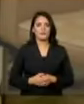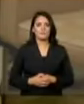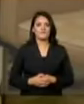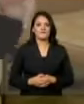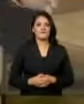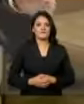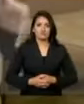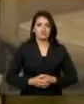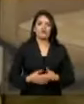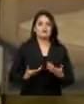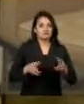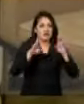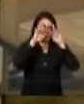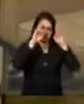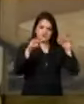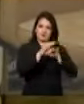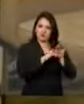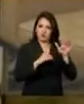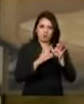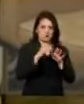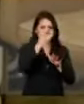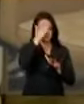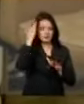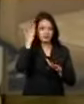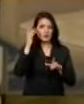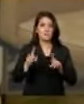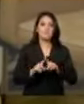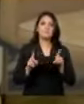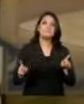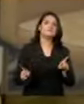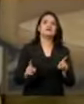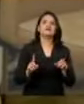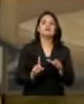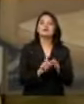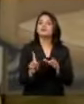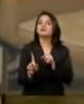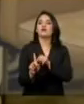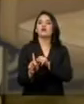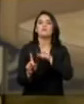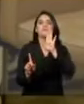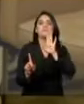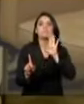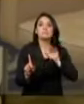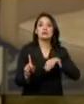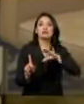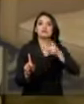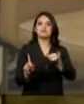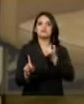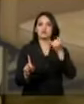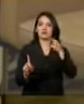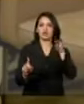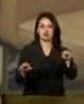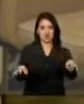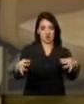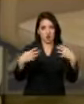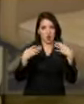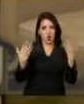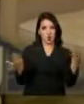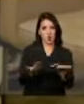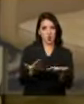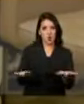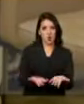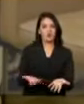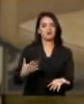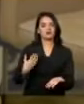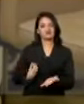certamente, com o respeito de todos os demais presentes, a figura mais ilustre que nos assiste hoje, que honra esse julgamento e que nos